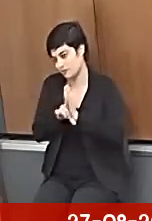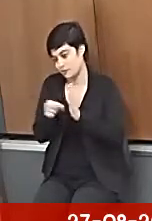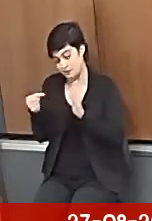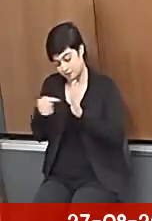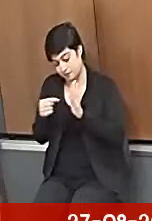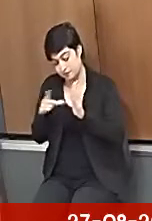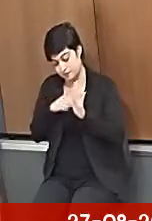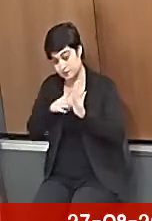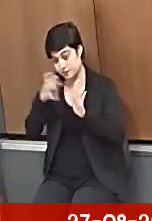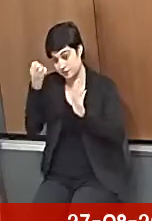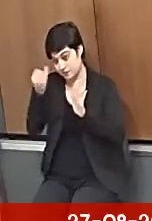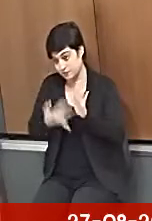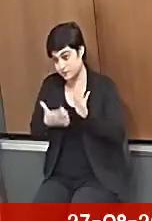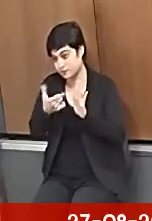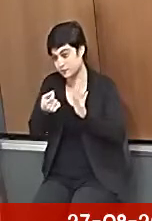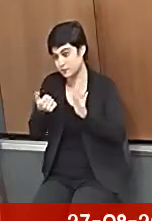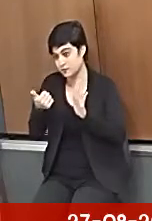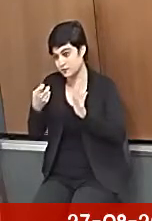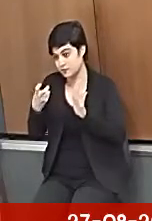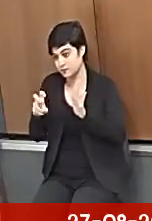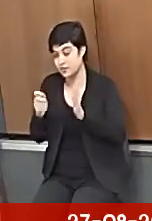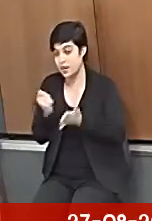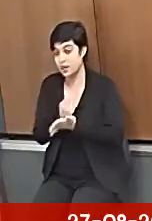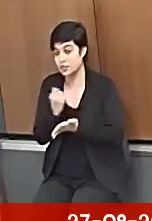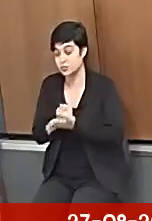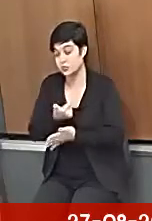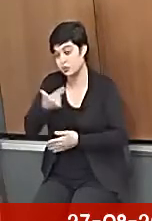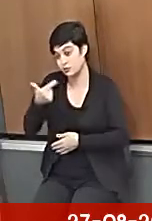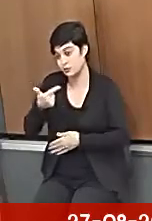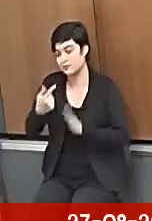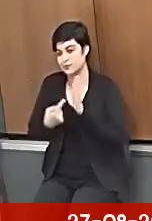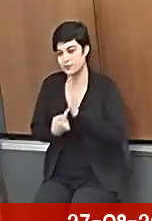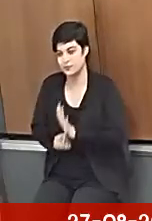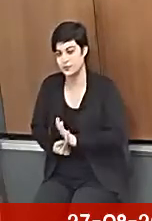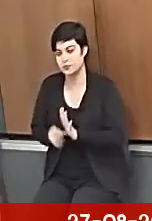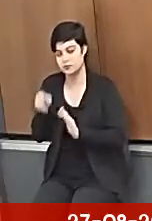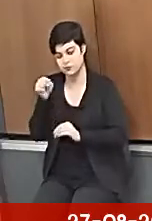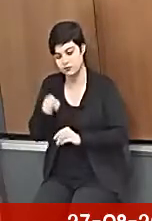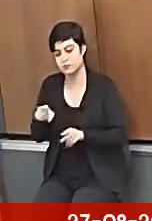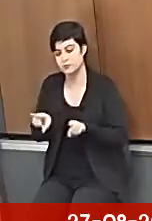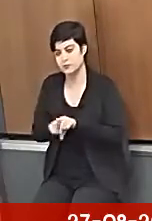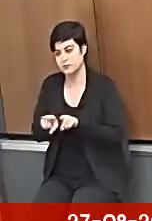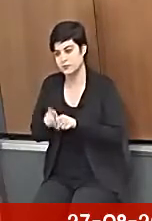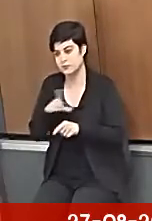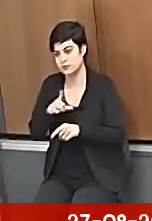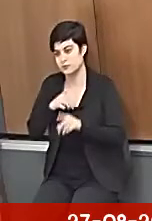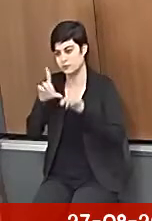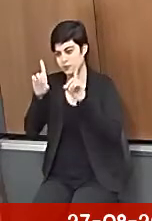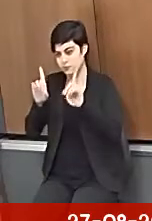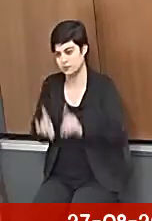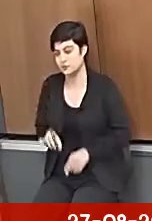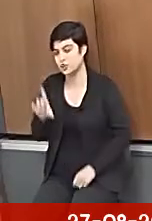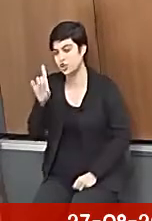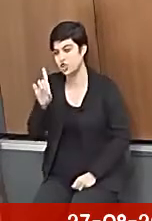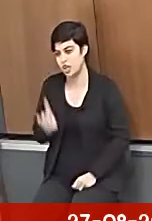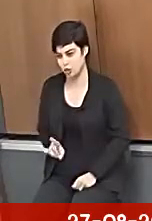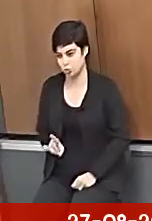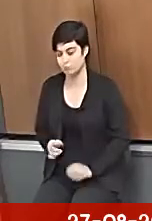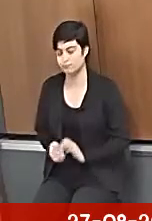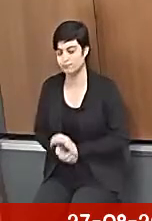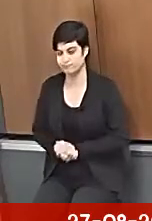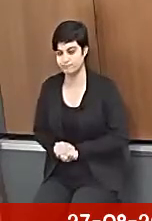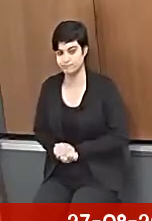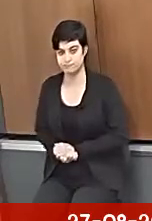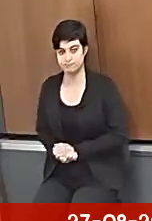3146 2015 artigo 2º o conceito de show está incluído aí tá só para testar a resposta da lei é